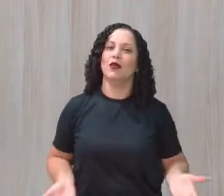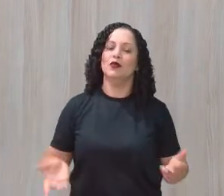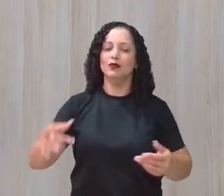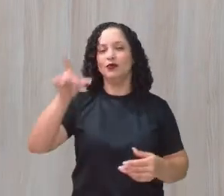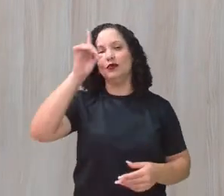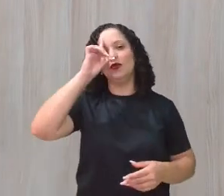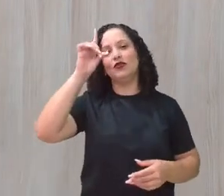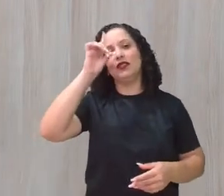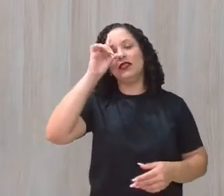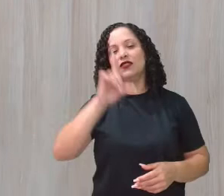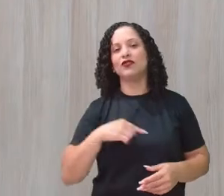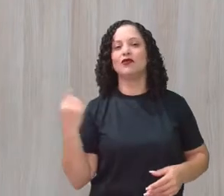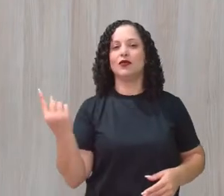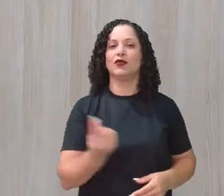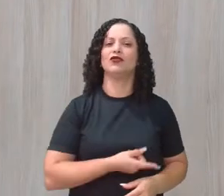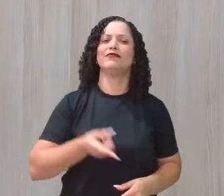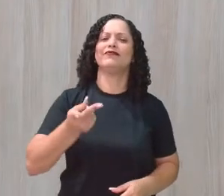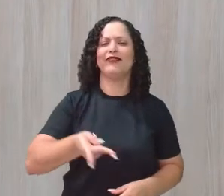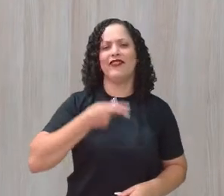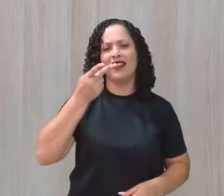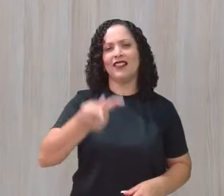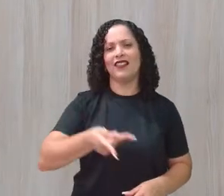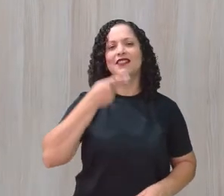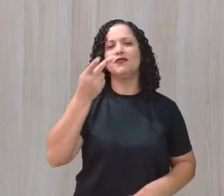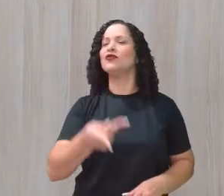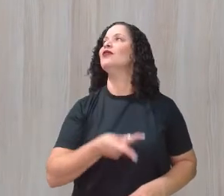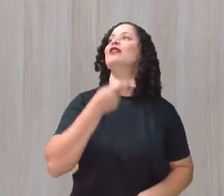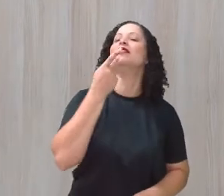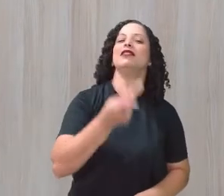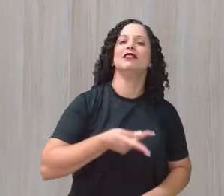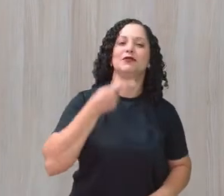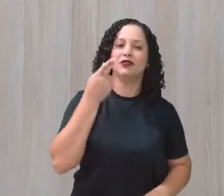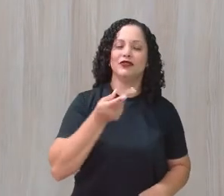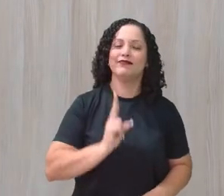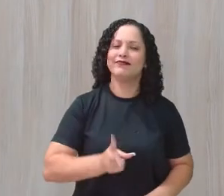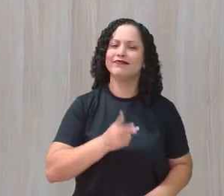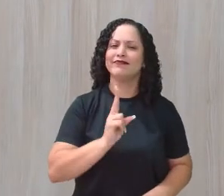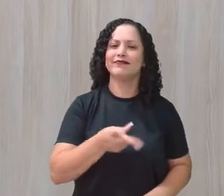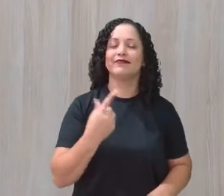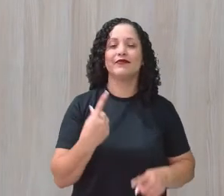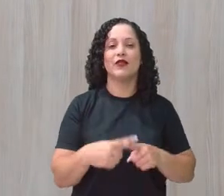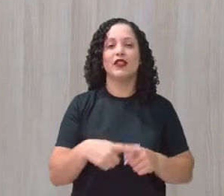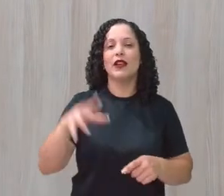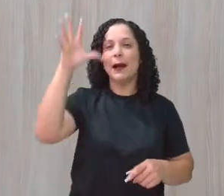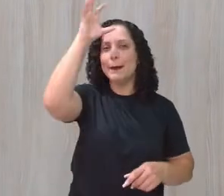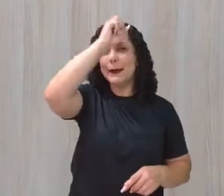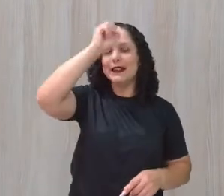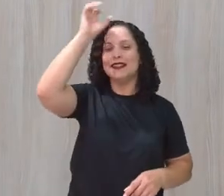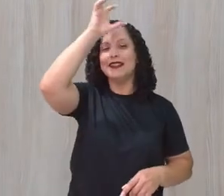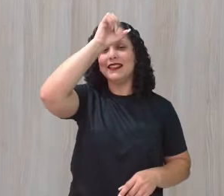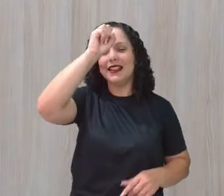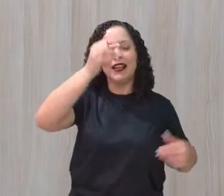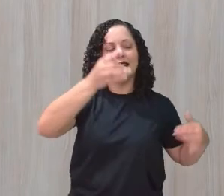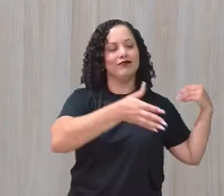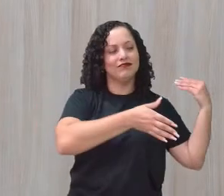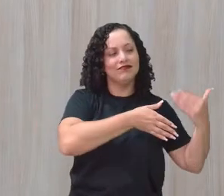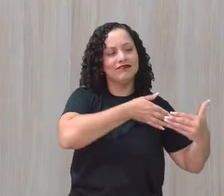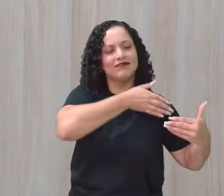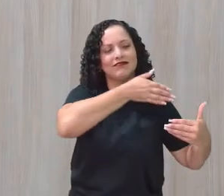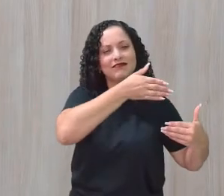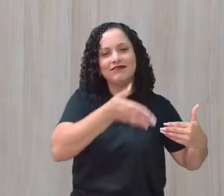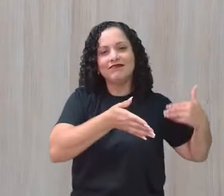dias falamos isso, repetimos, porque o aprendizado é assim, ele vem por meio